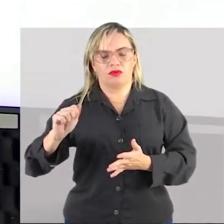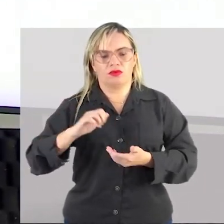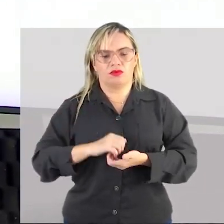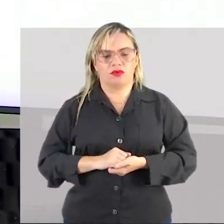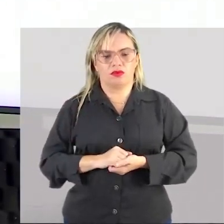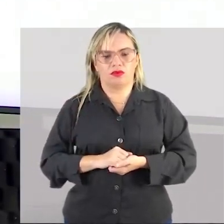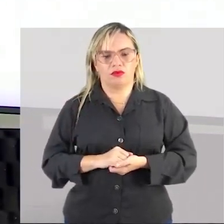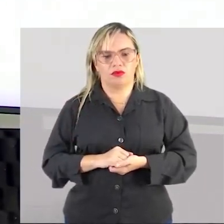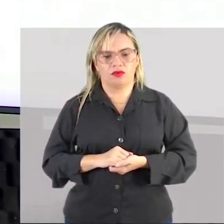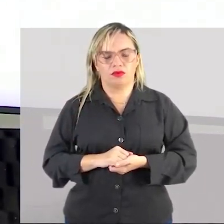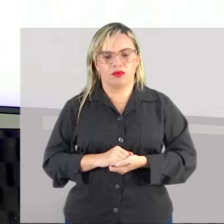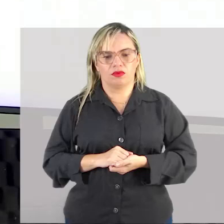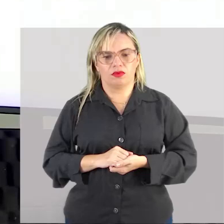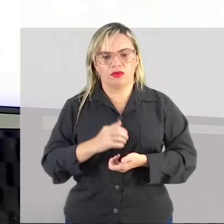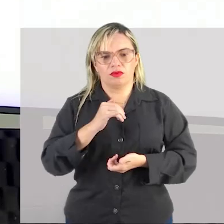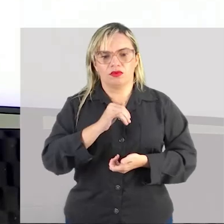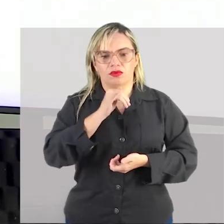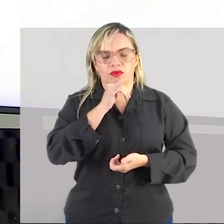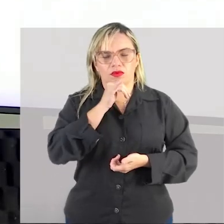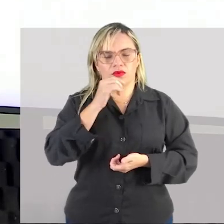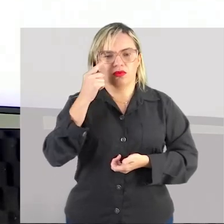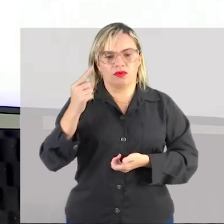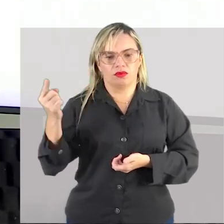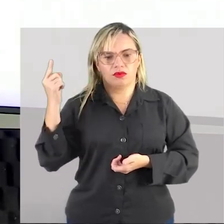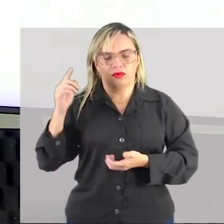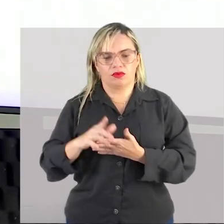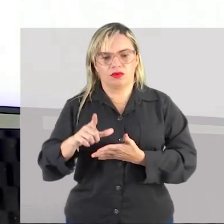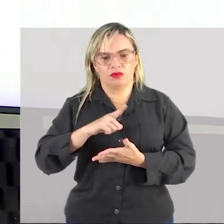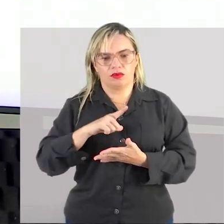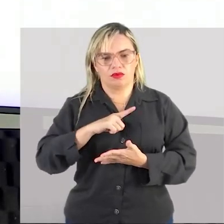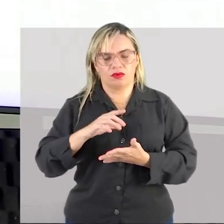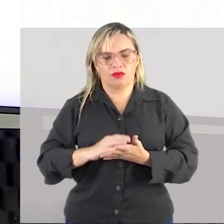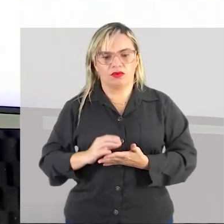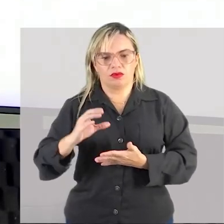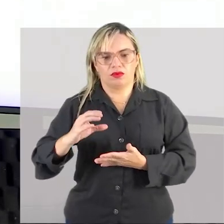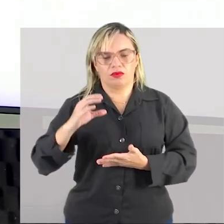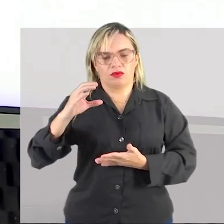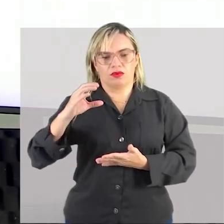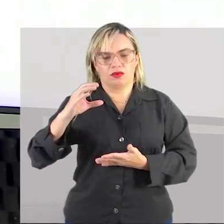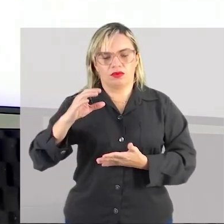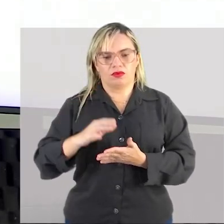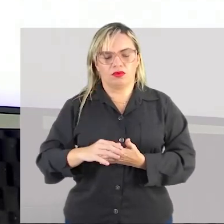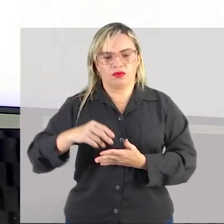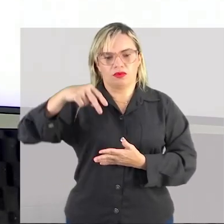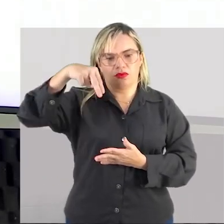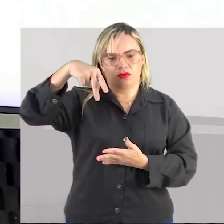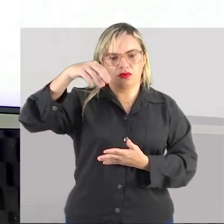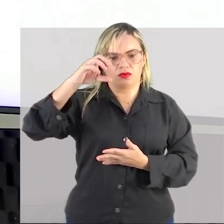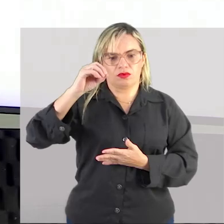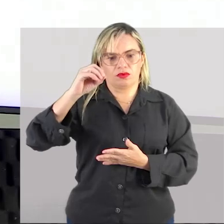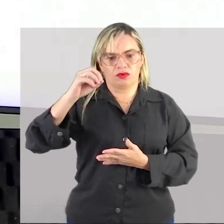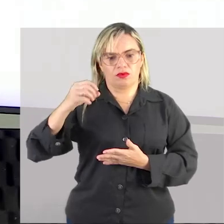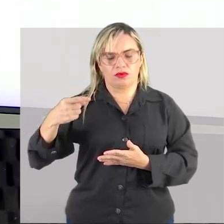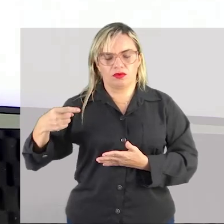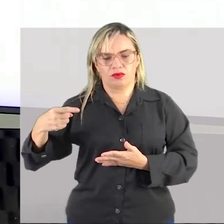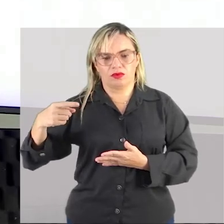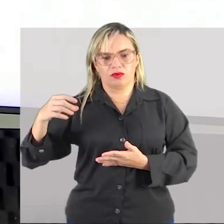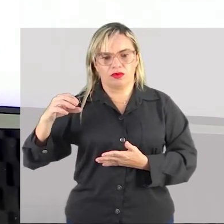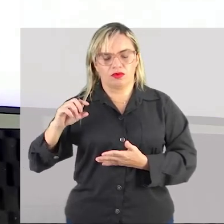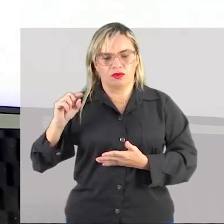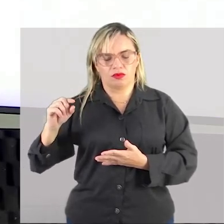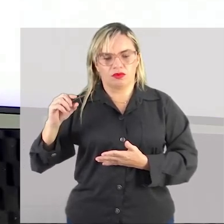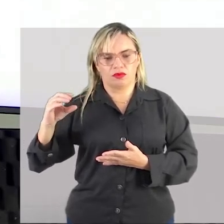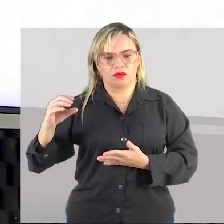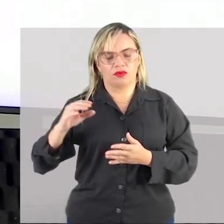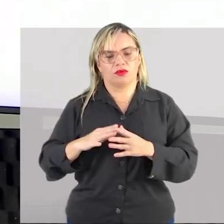Tá? Então na cetona, por exemplo, você vai ter esse grupo bem aqui, ó. Na cetona você vai ter esse grupo bem